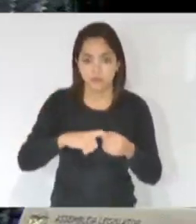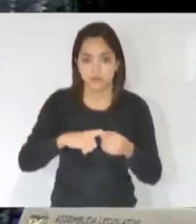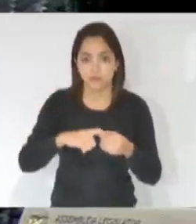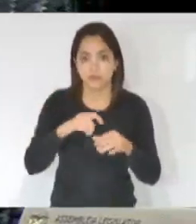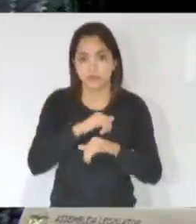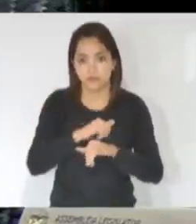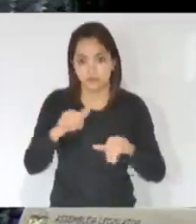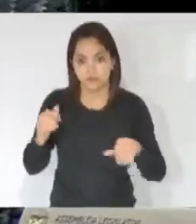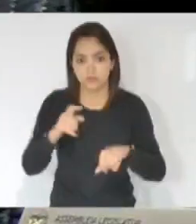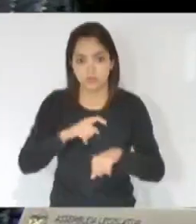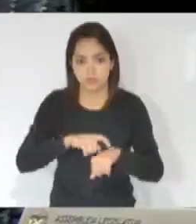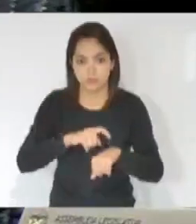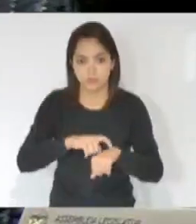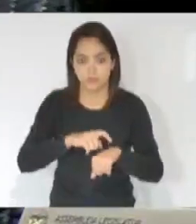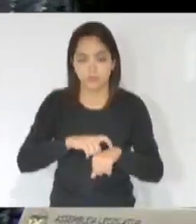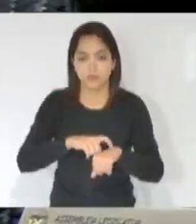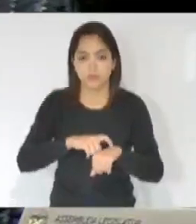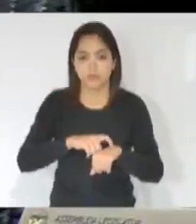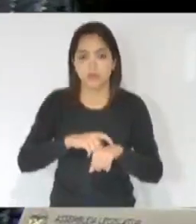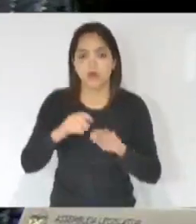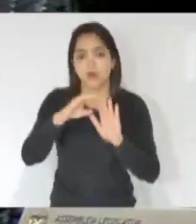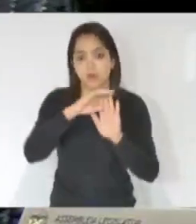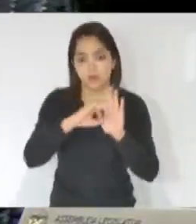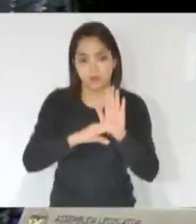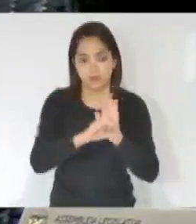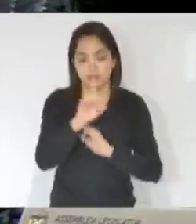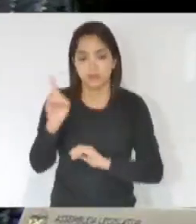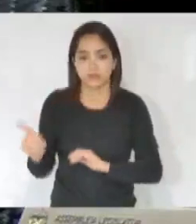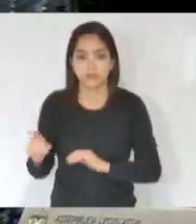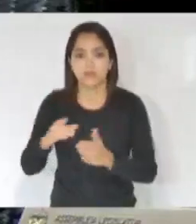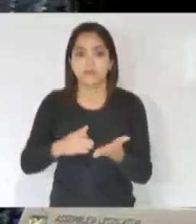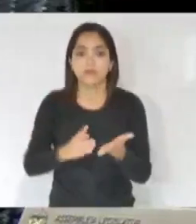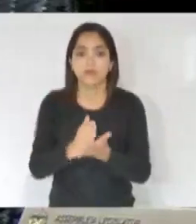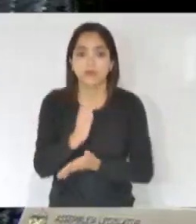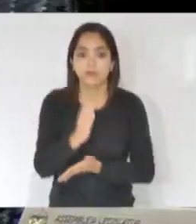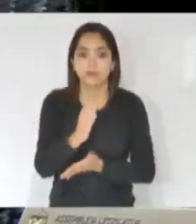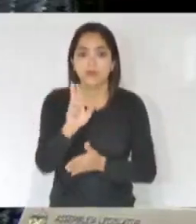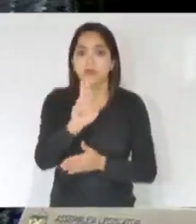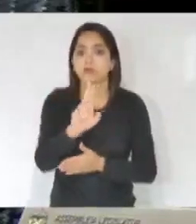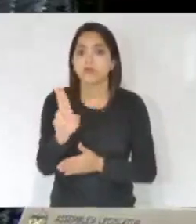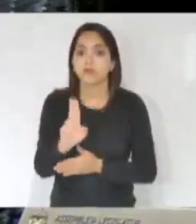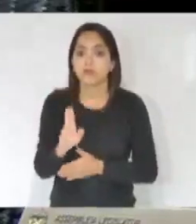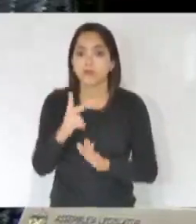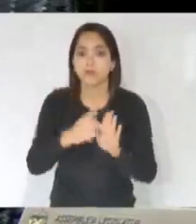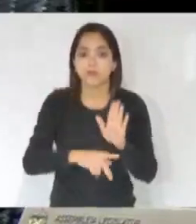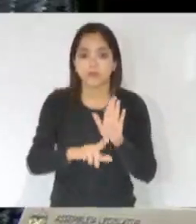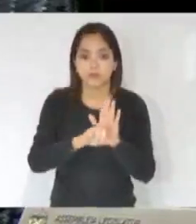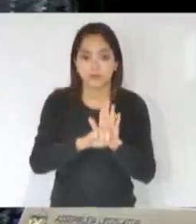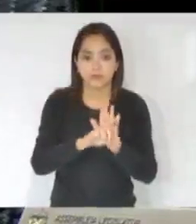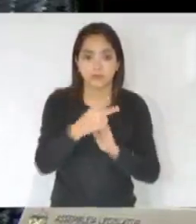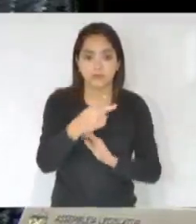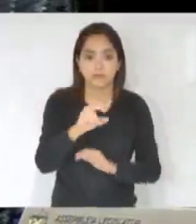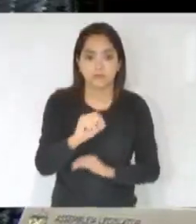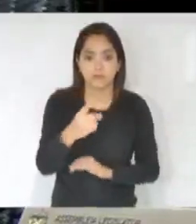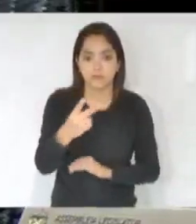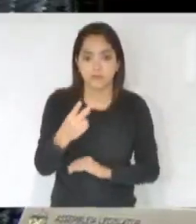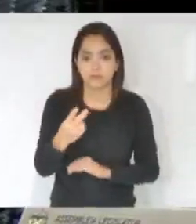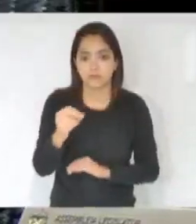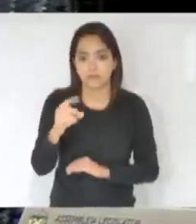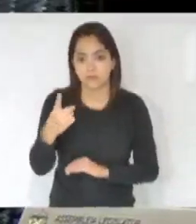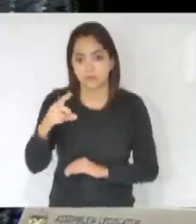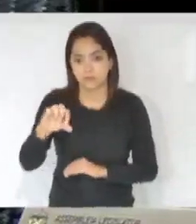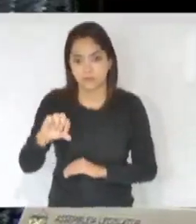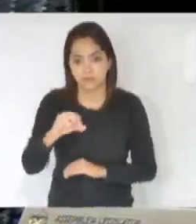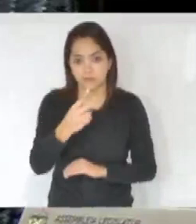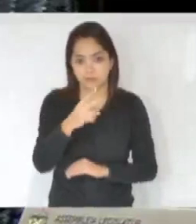horário. No próximo horário, ordem do dia, foi aprovado em primeiro turno pelo processo nominal o projeto de lei complementar 20/2019 com a seguinte votação: